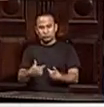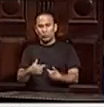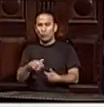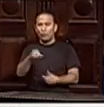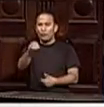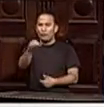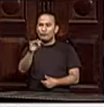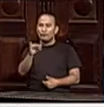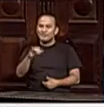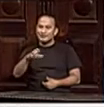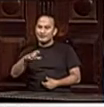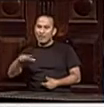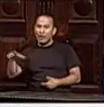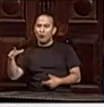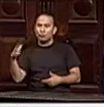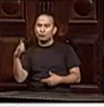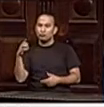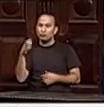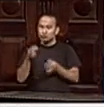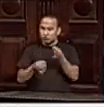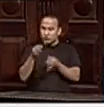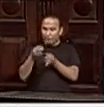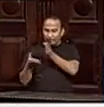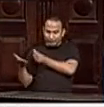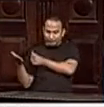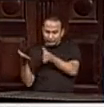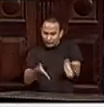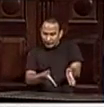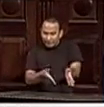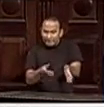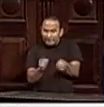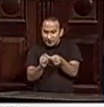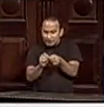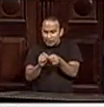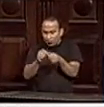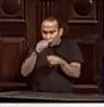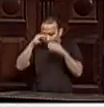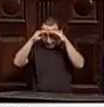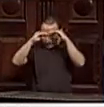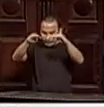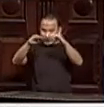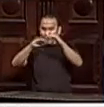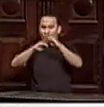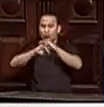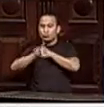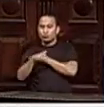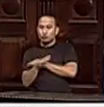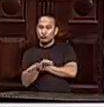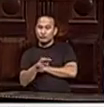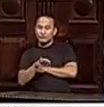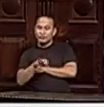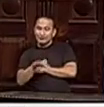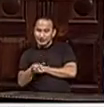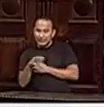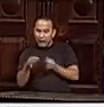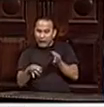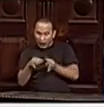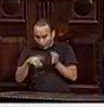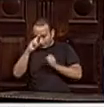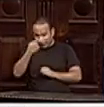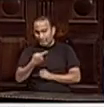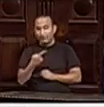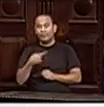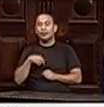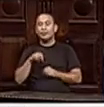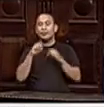justiça ingresse nessa casa para fazer valer uma decisão judicial que mandava que a sessão